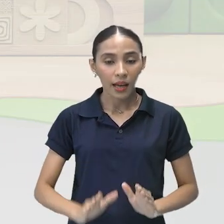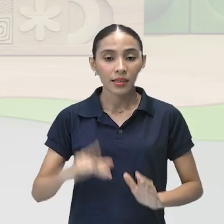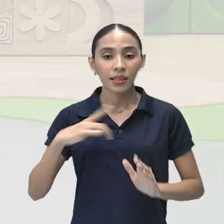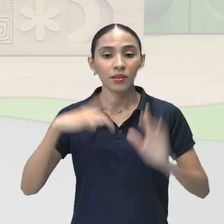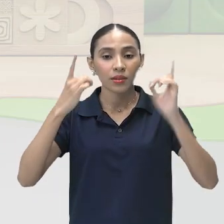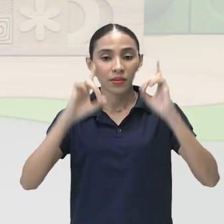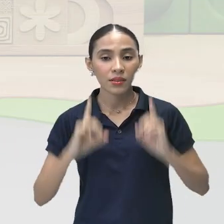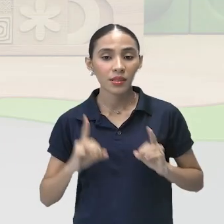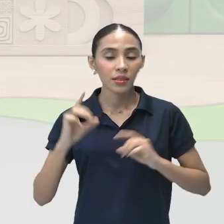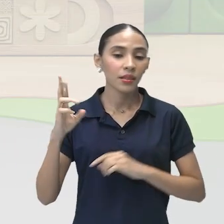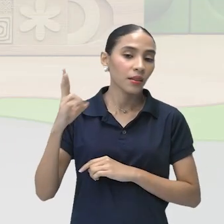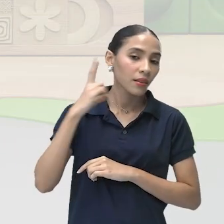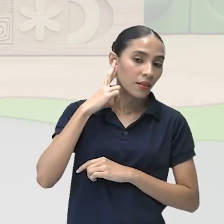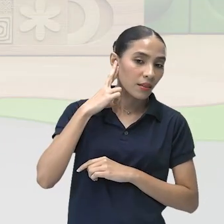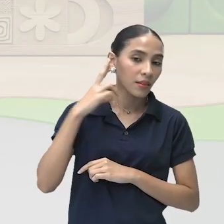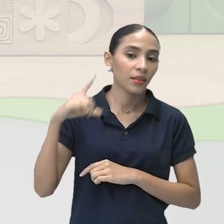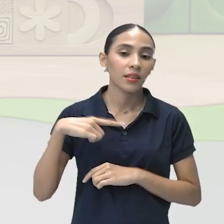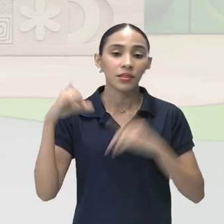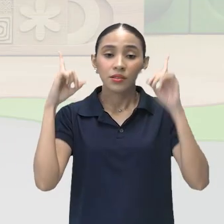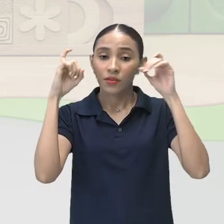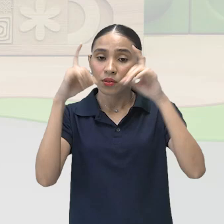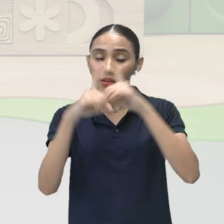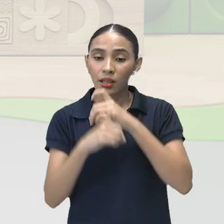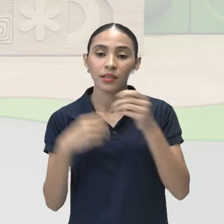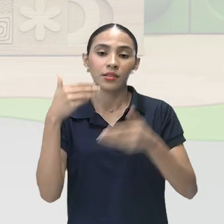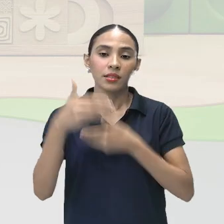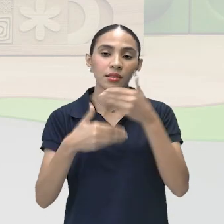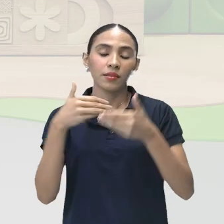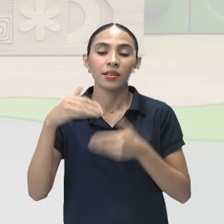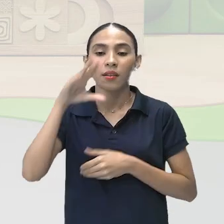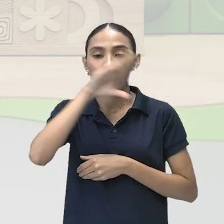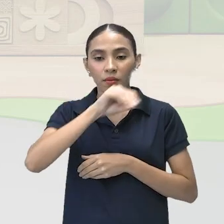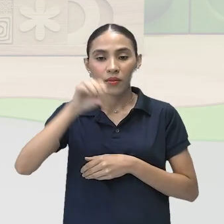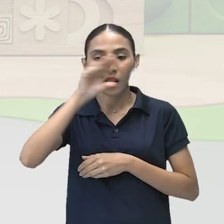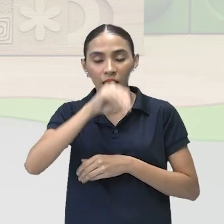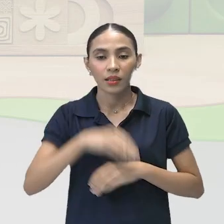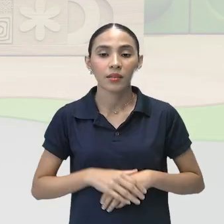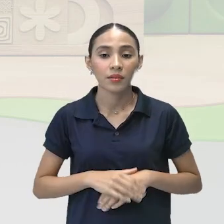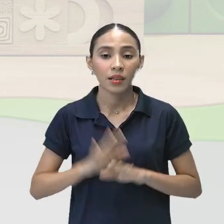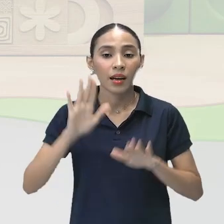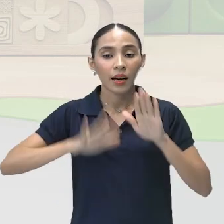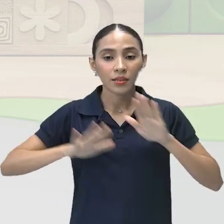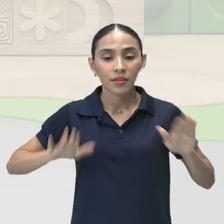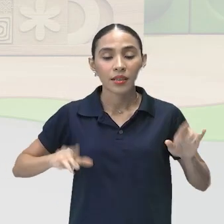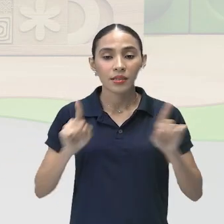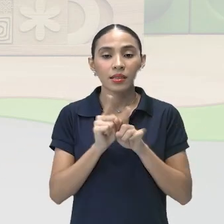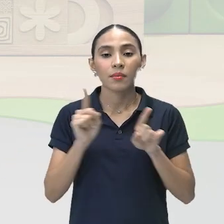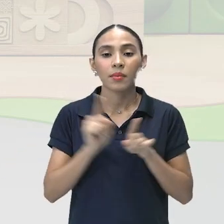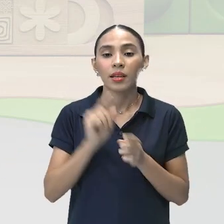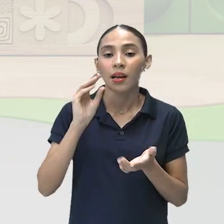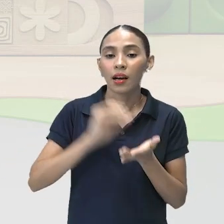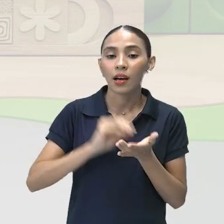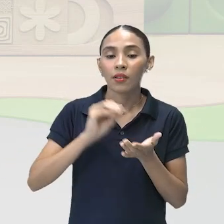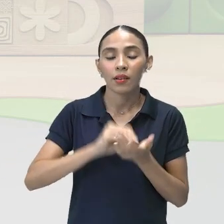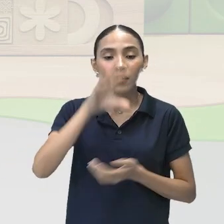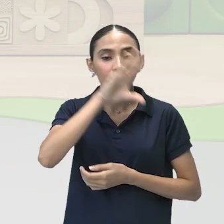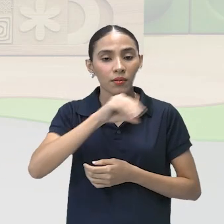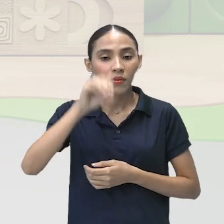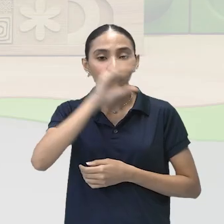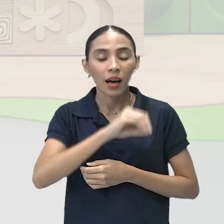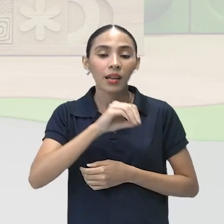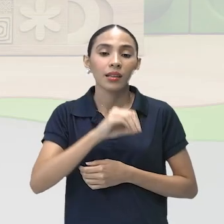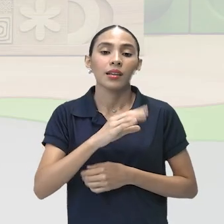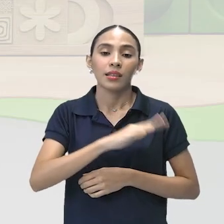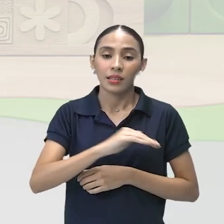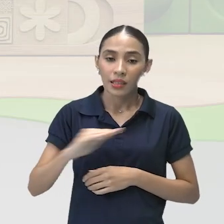deficiência auditiva enfrentam desafios no desenvolvimento da fala. Muitas vezes, a falta de fala em crianças surdas